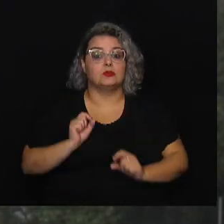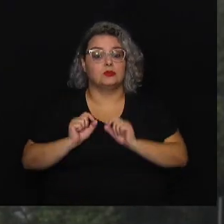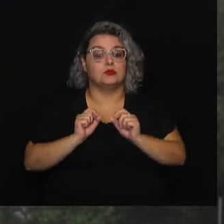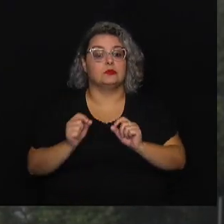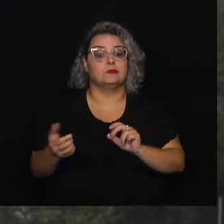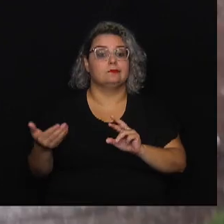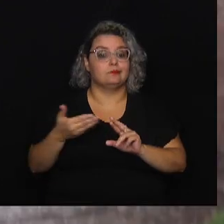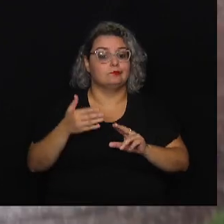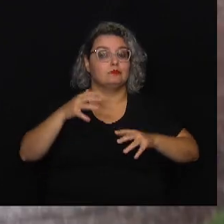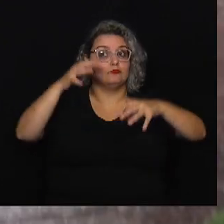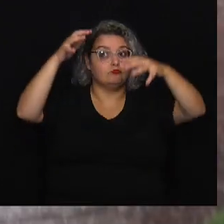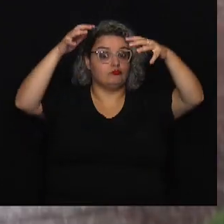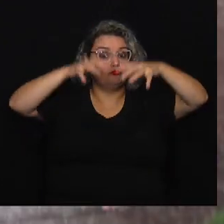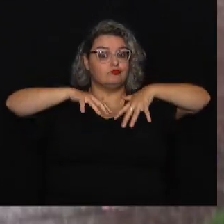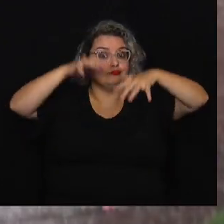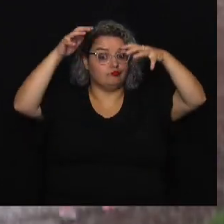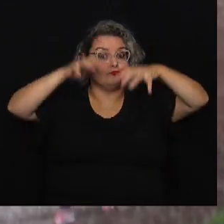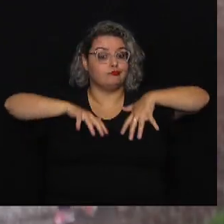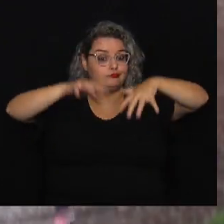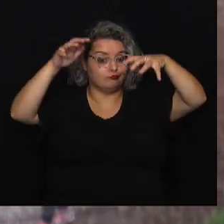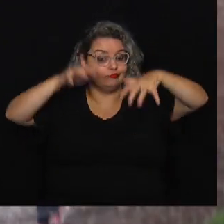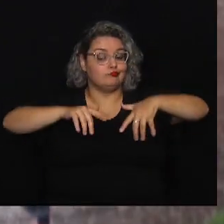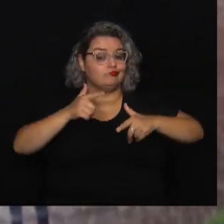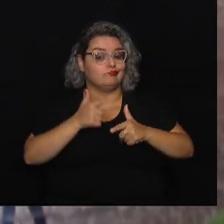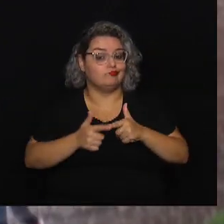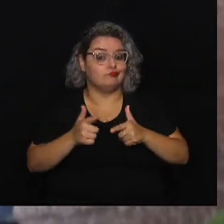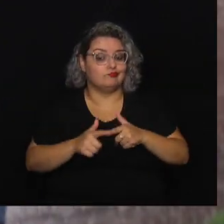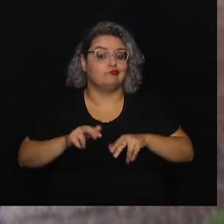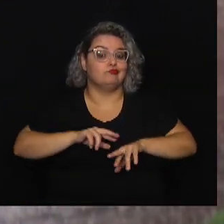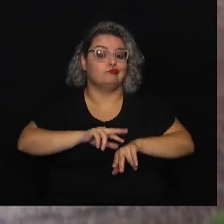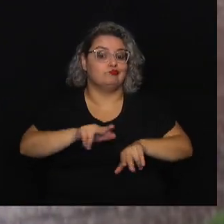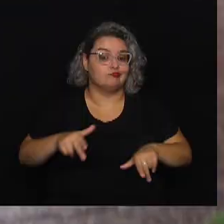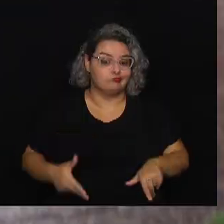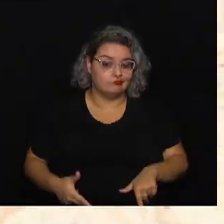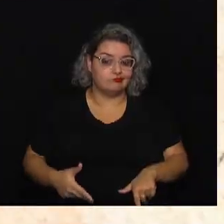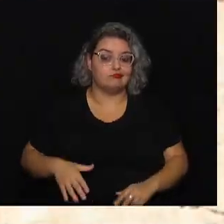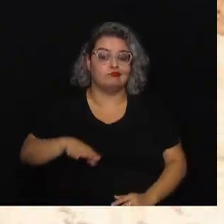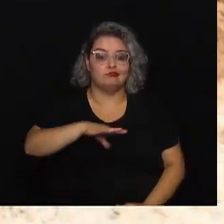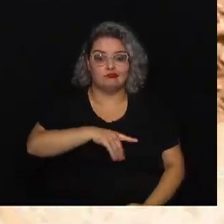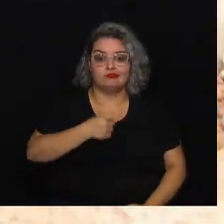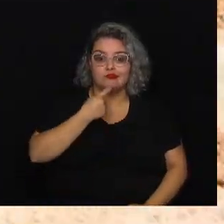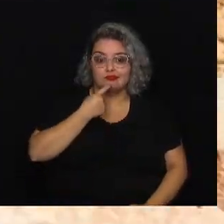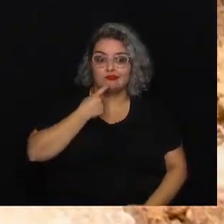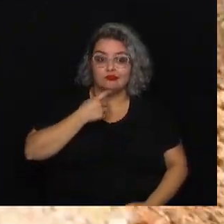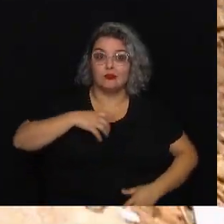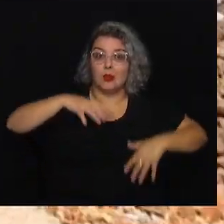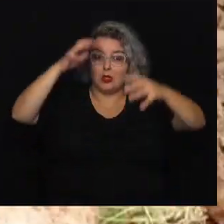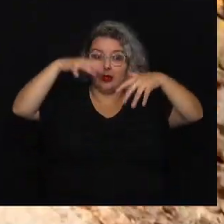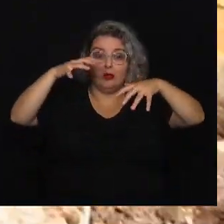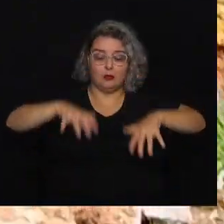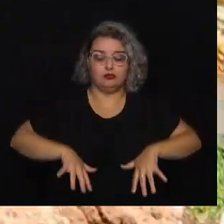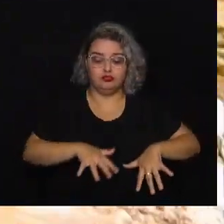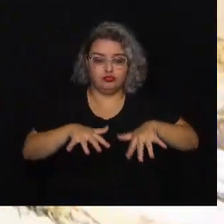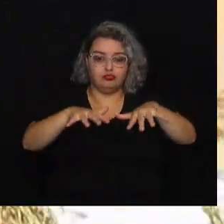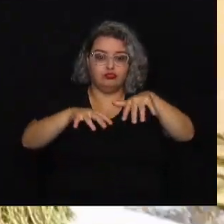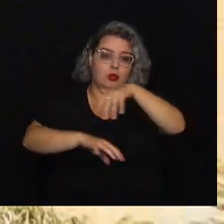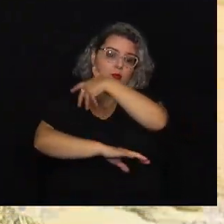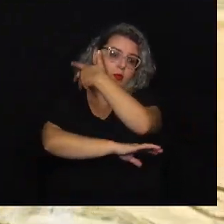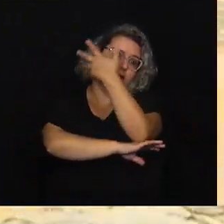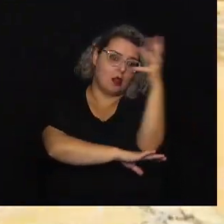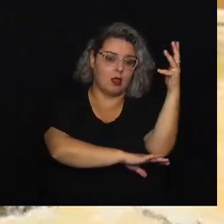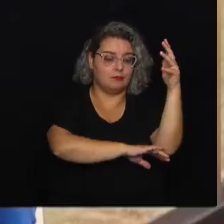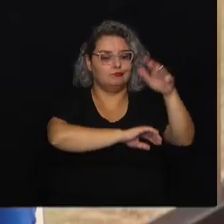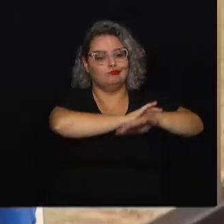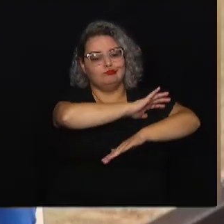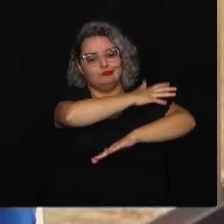fortes chuvas que vêm causando problemas na cidade, como enchentes, quedas de árvores e até mesmo